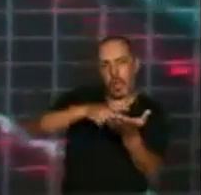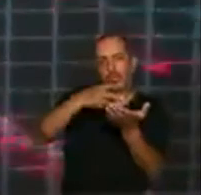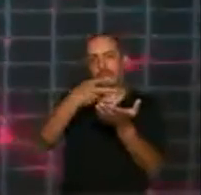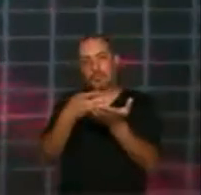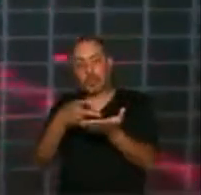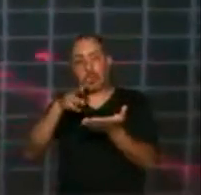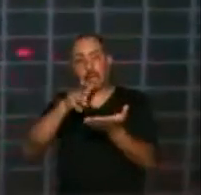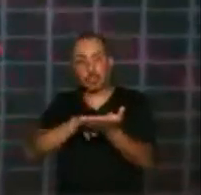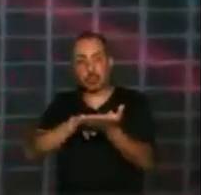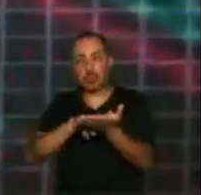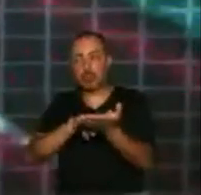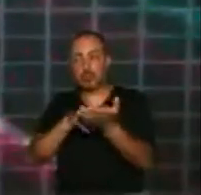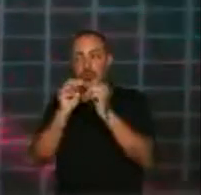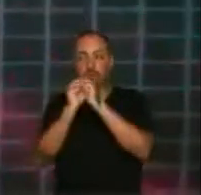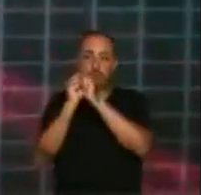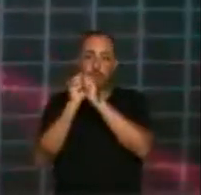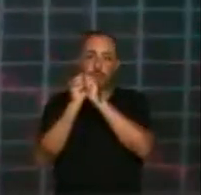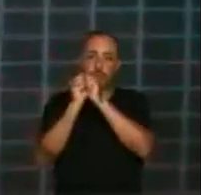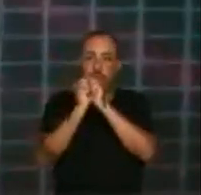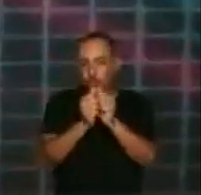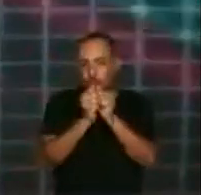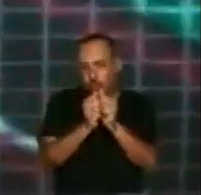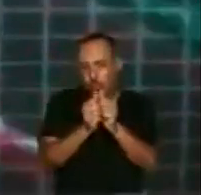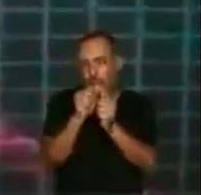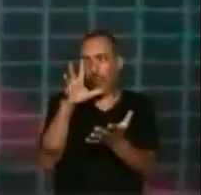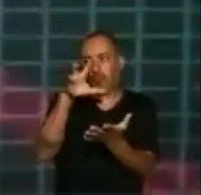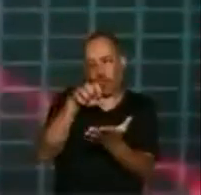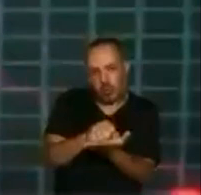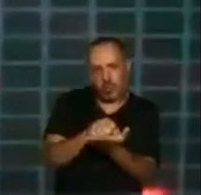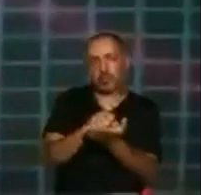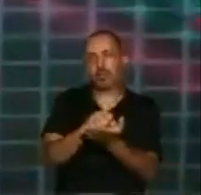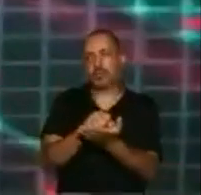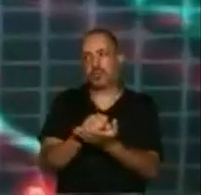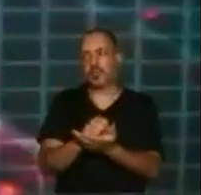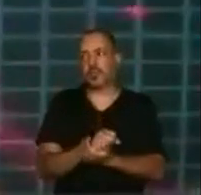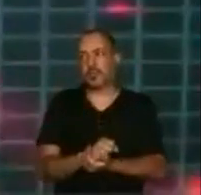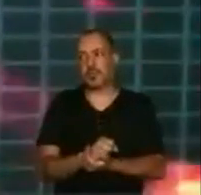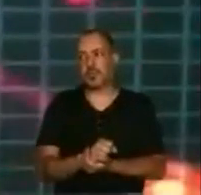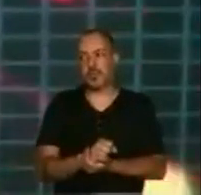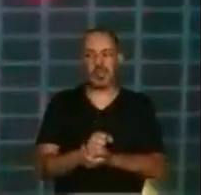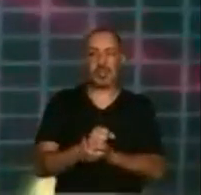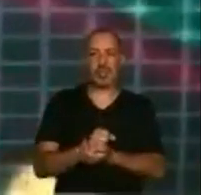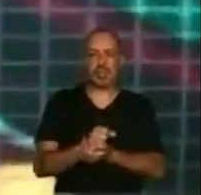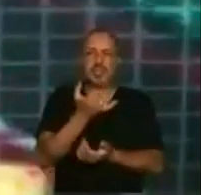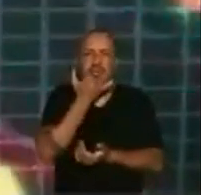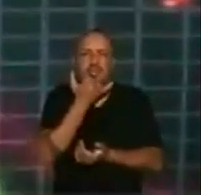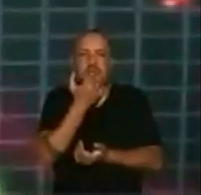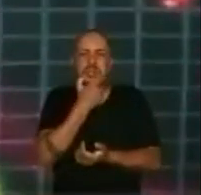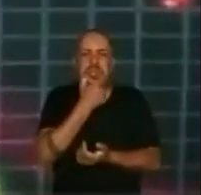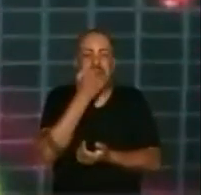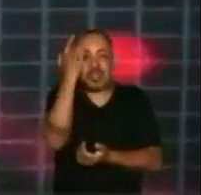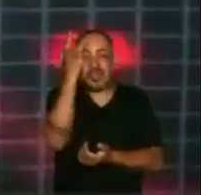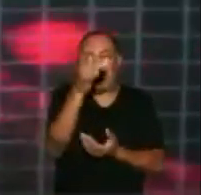não sabe inglês, às vezes fez só o módulo 2, chegou ali nos legumes, aí parou. Aí vai ficar